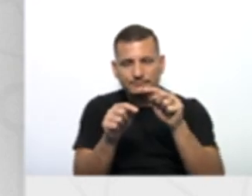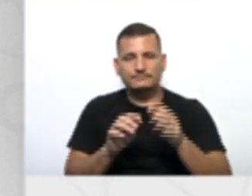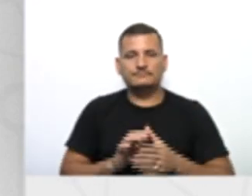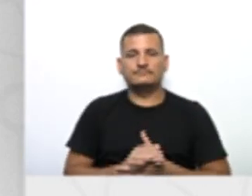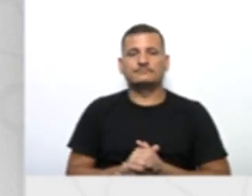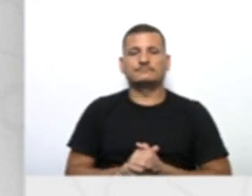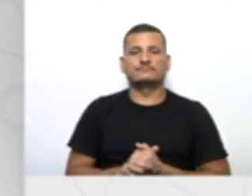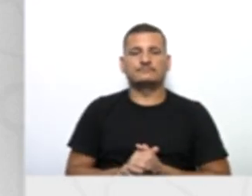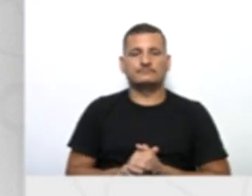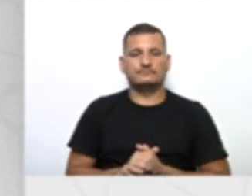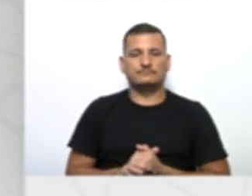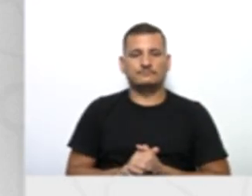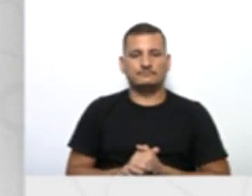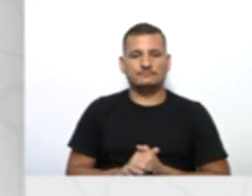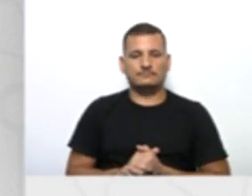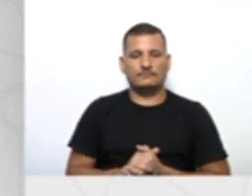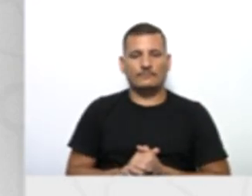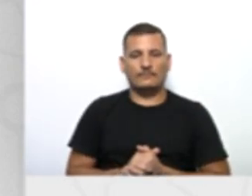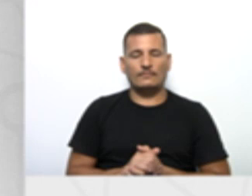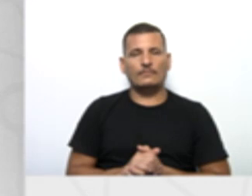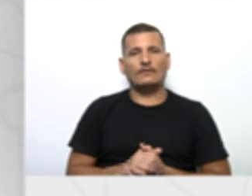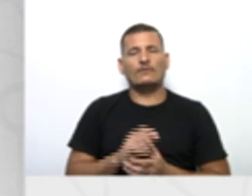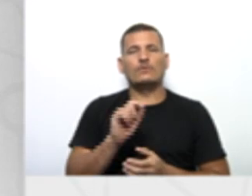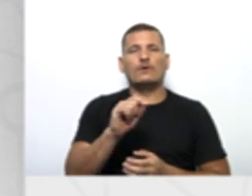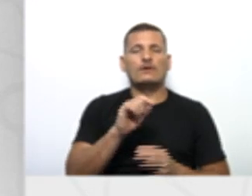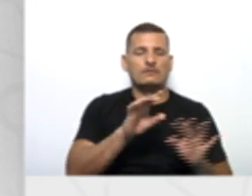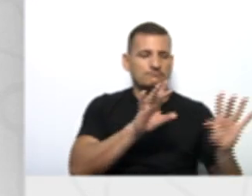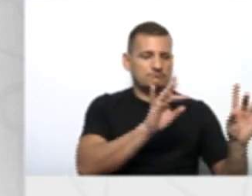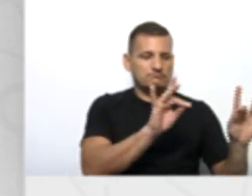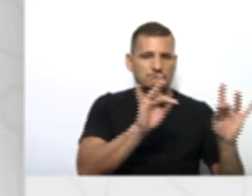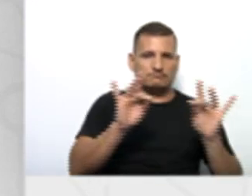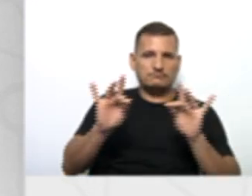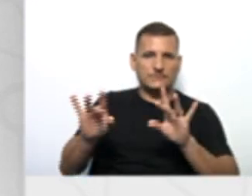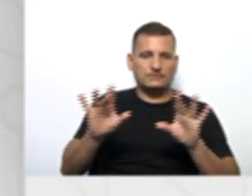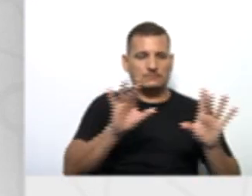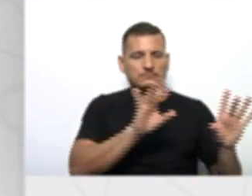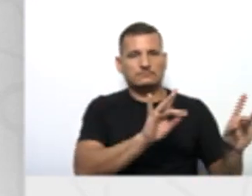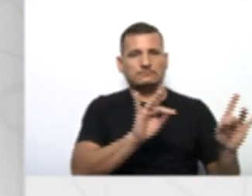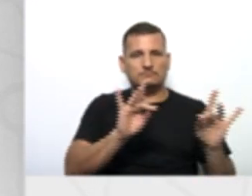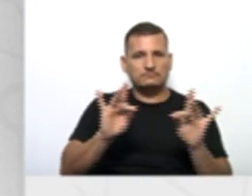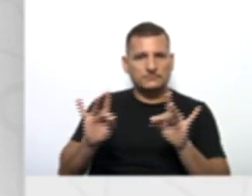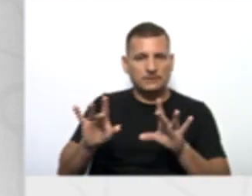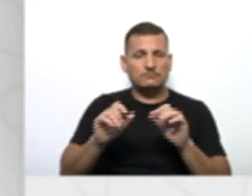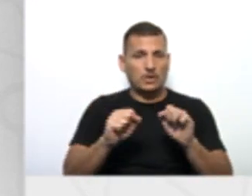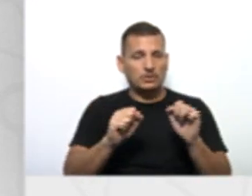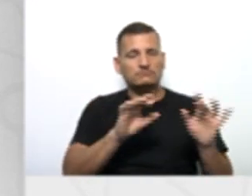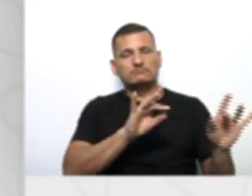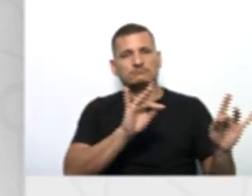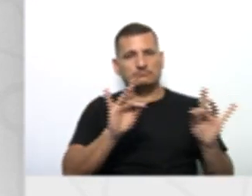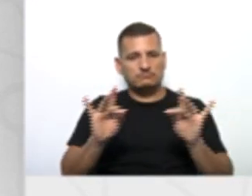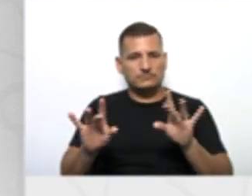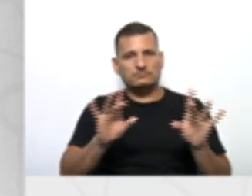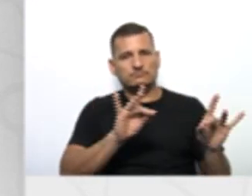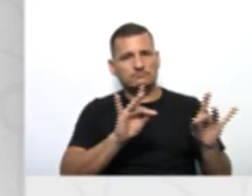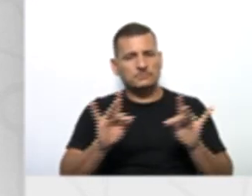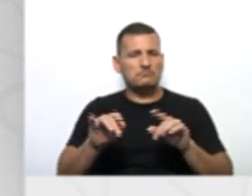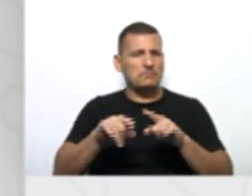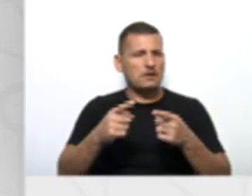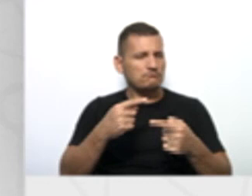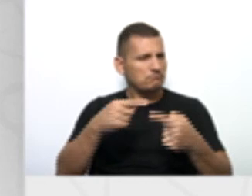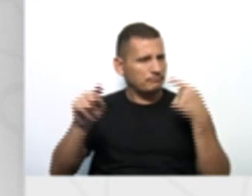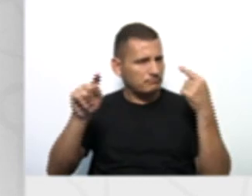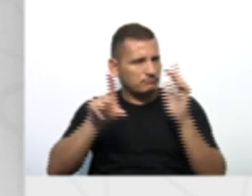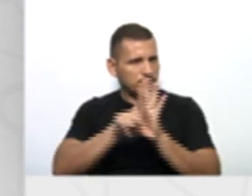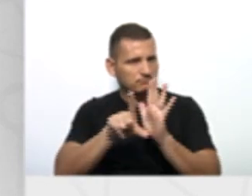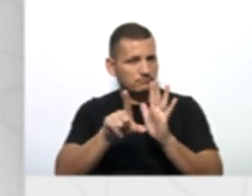diferente da indireta, é aquela que eu copio e colo, lembra? Posso copiar e colar? Posso. Mas não é crime? Se